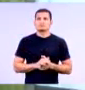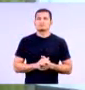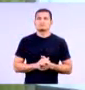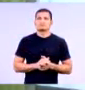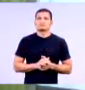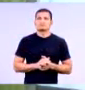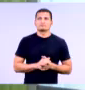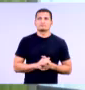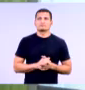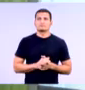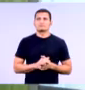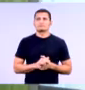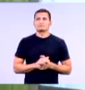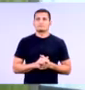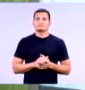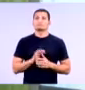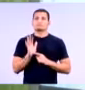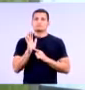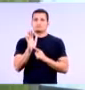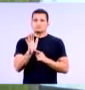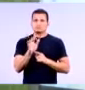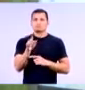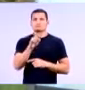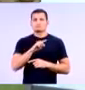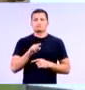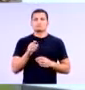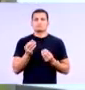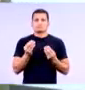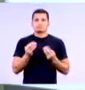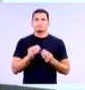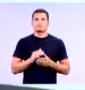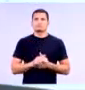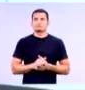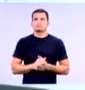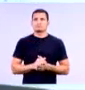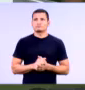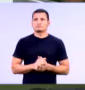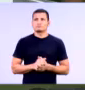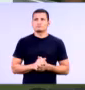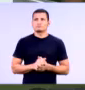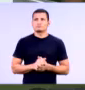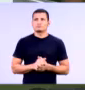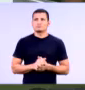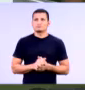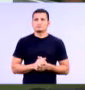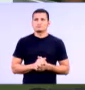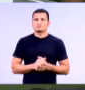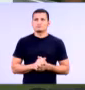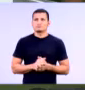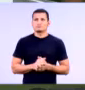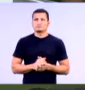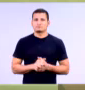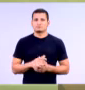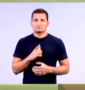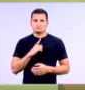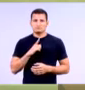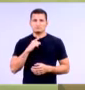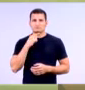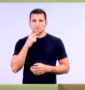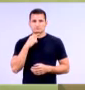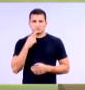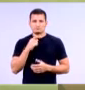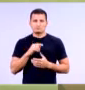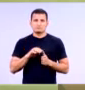vai ajudar bastante vocês no desenvolvimento. Professor, antes, tenho aqui uma dúvida